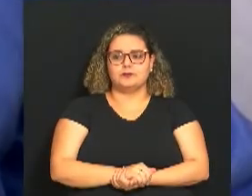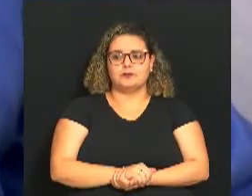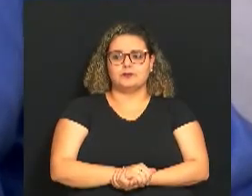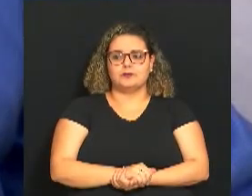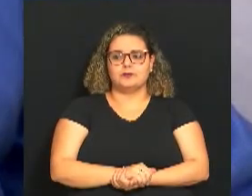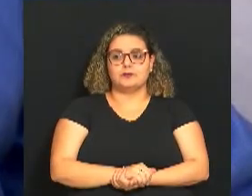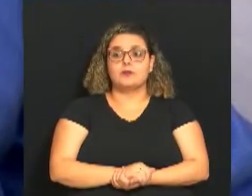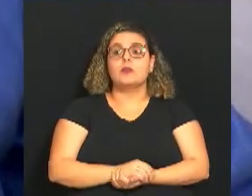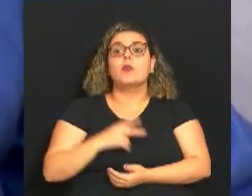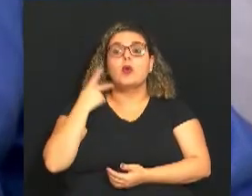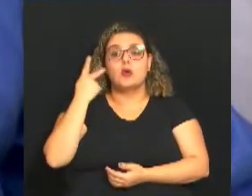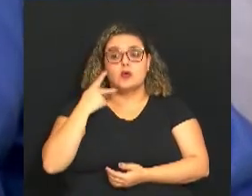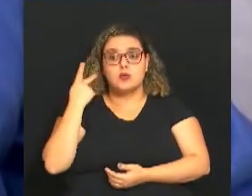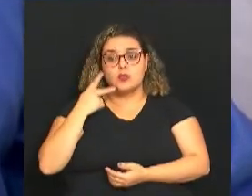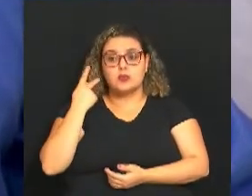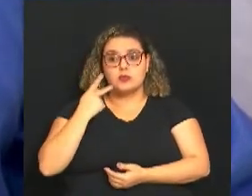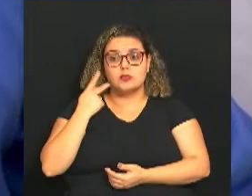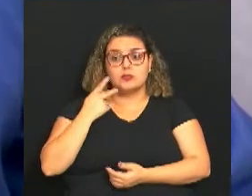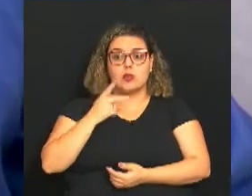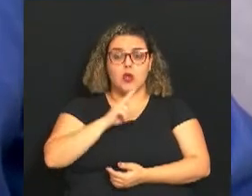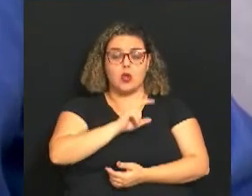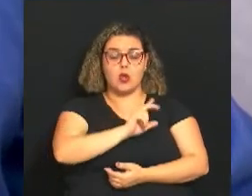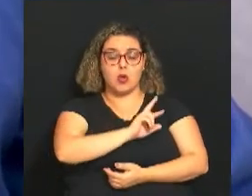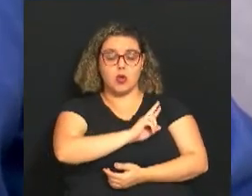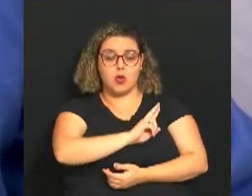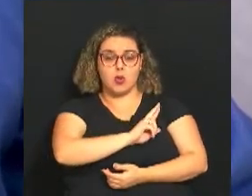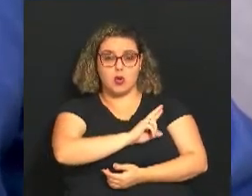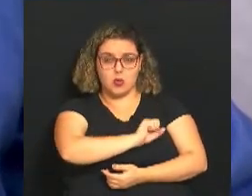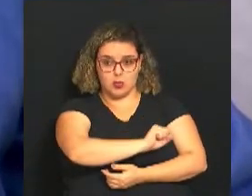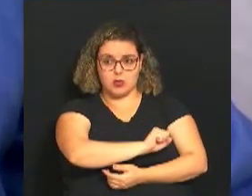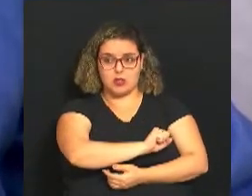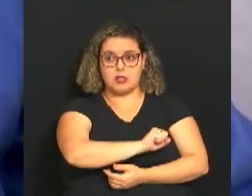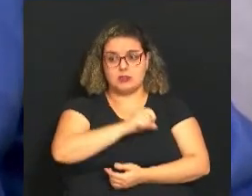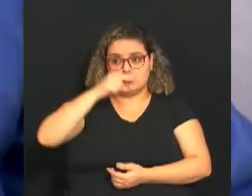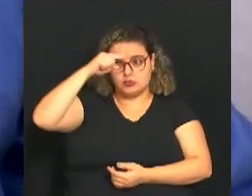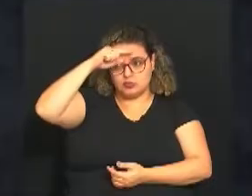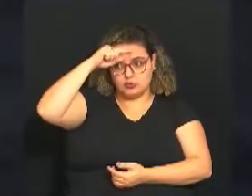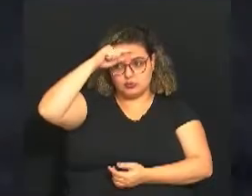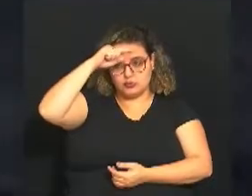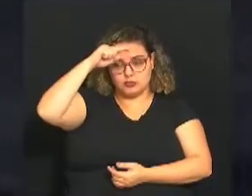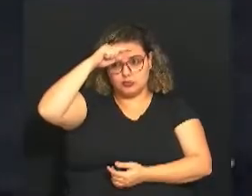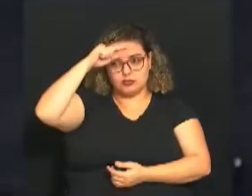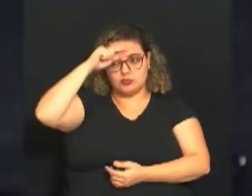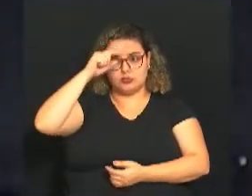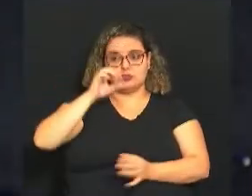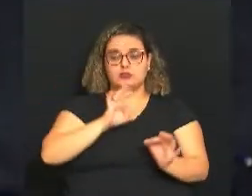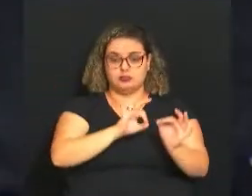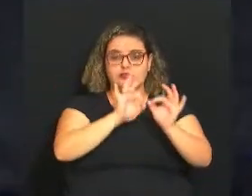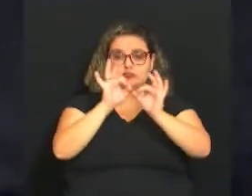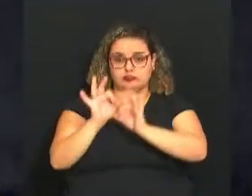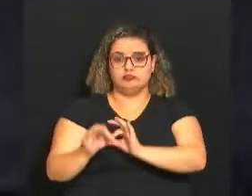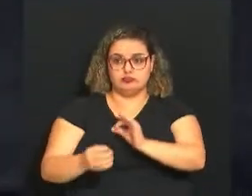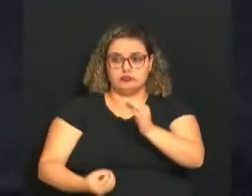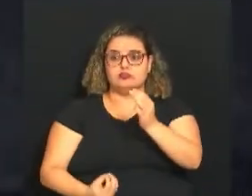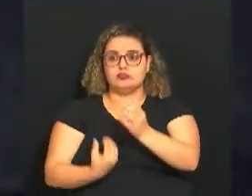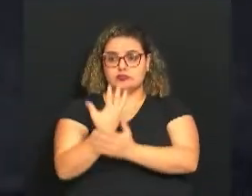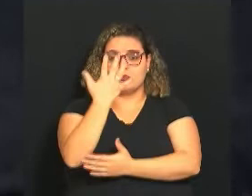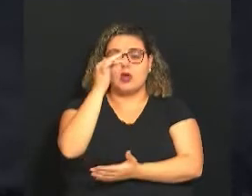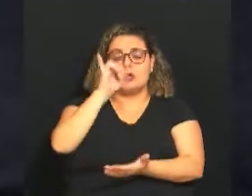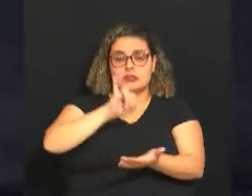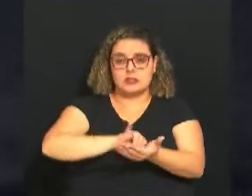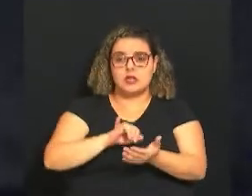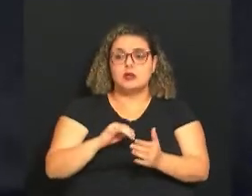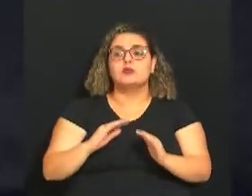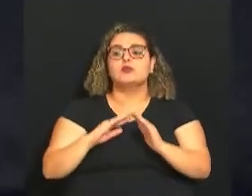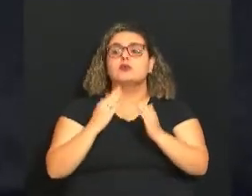Os vereadores Luiz Rossini e Otto Alejandro acompanharam esta semana o anúncio da criação do Centro de Educação